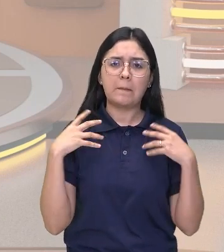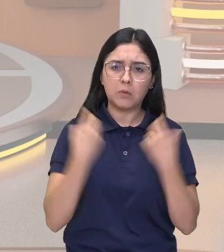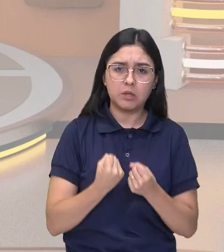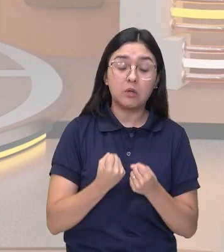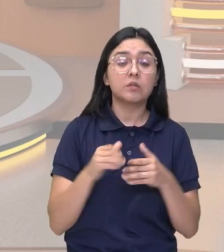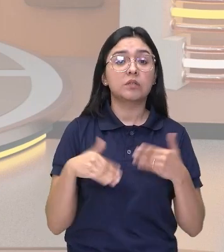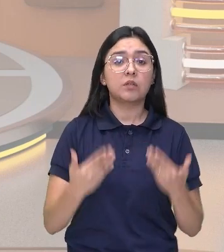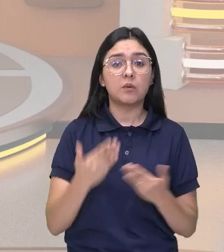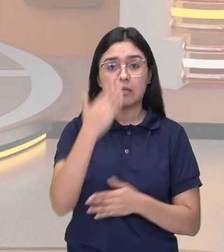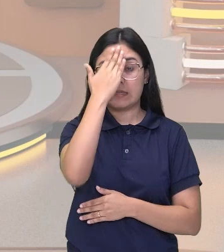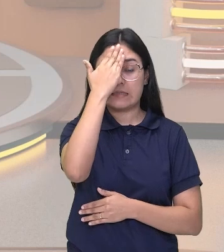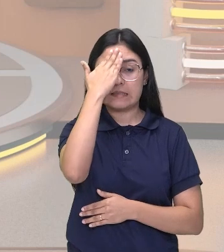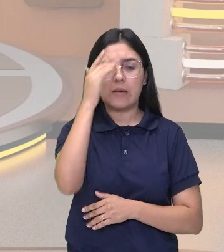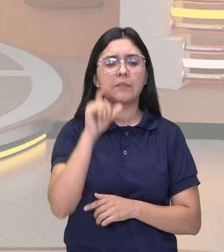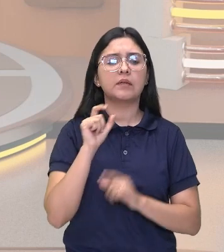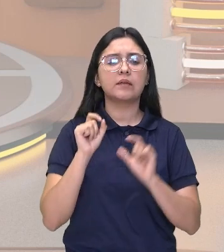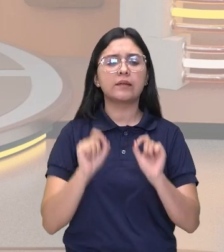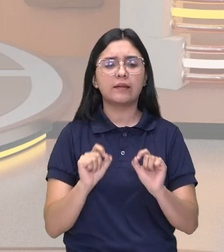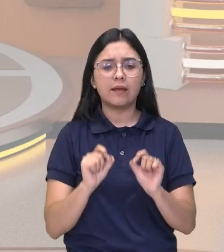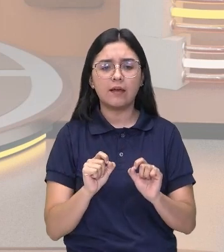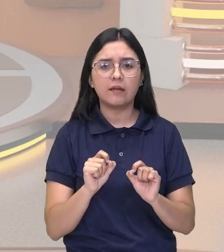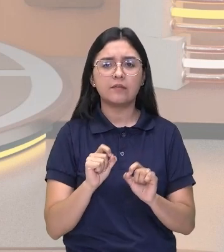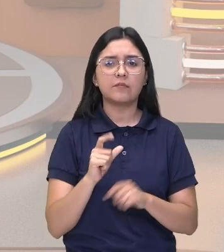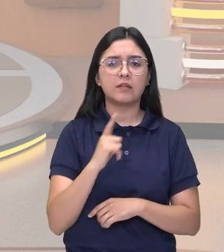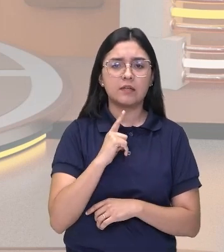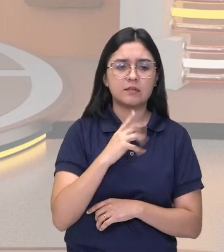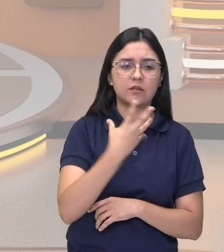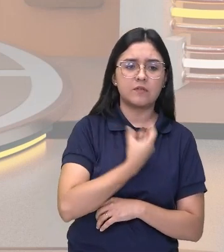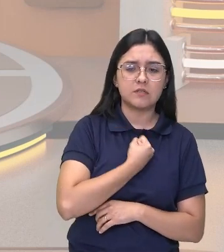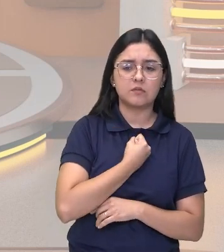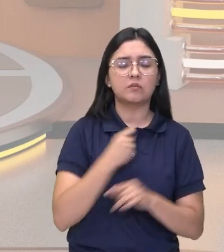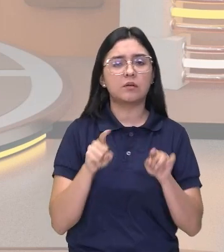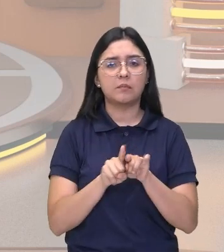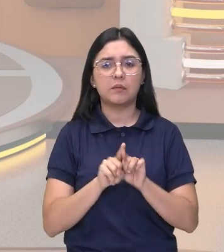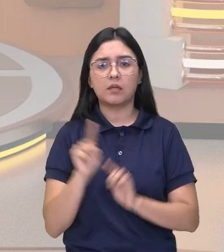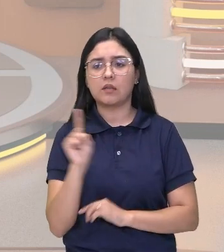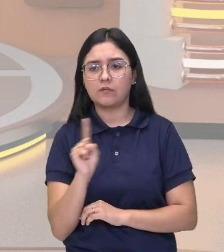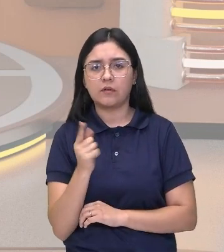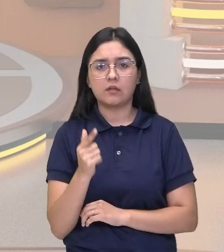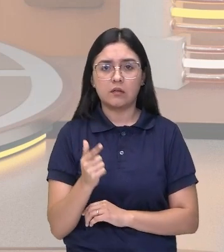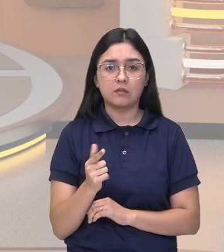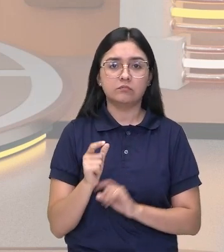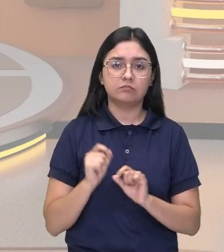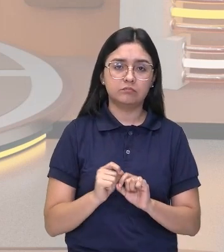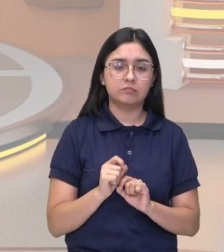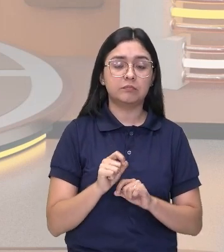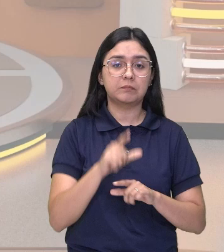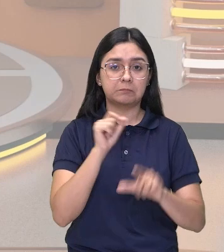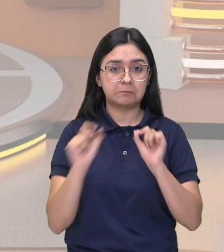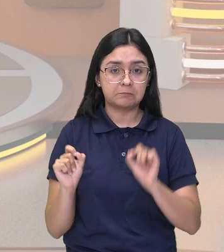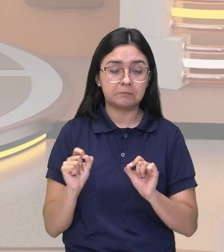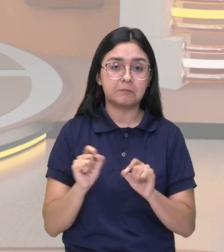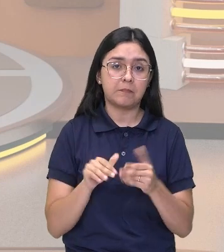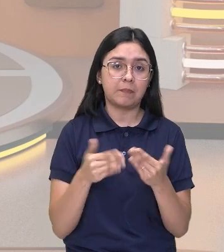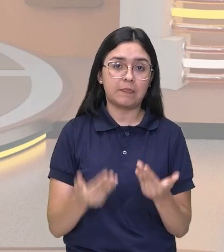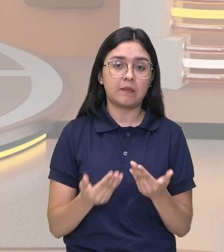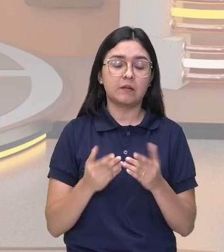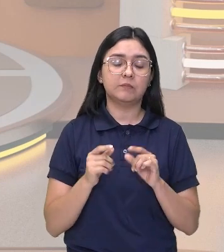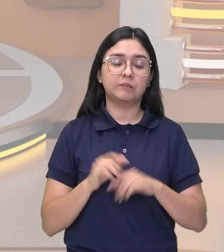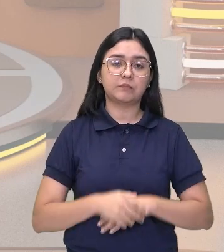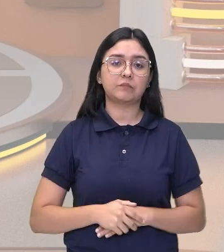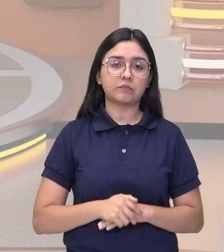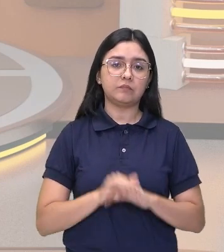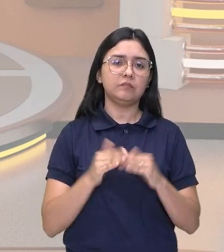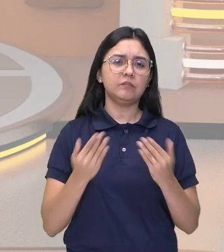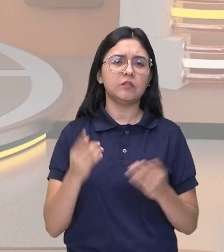sabe quem será salvo e quem não será salvo, já que ele sabe de todas as coisas. E que uma das formas da